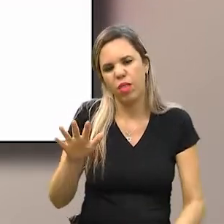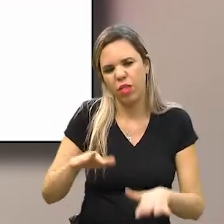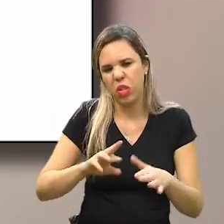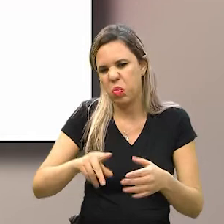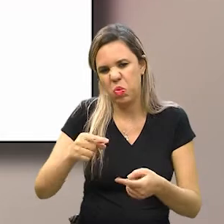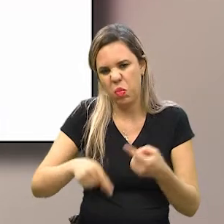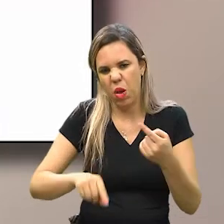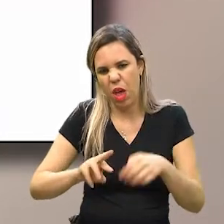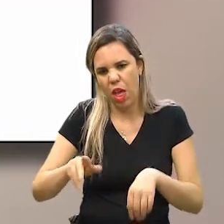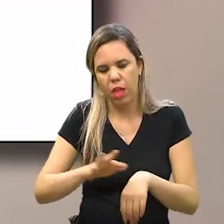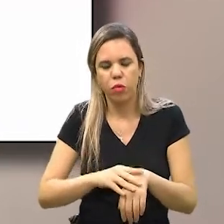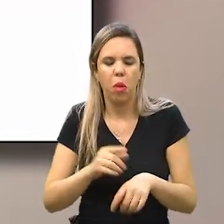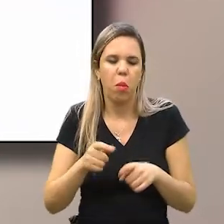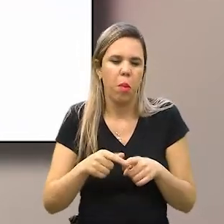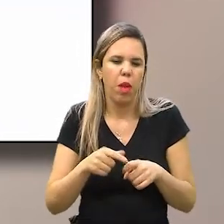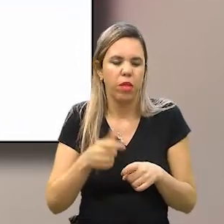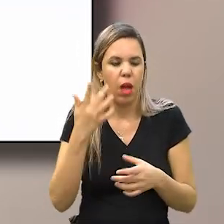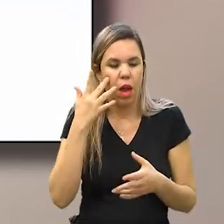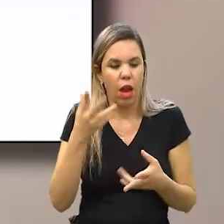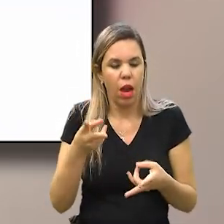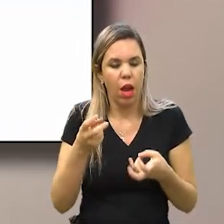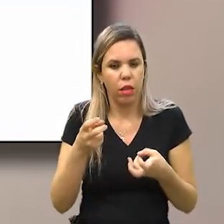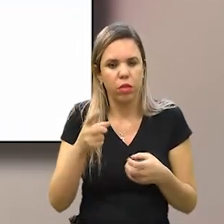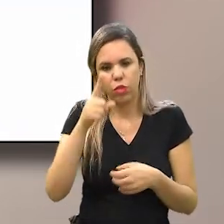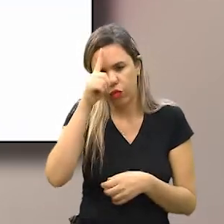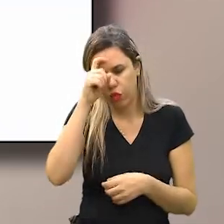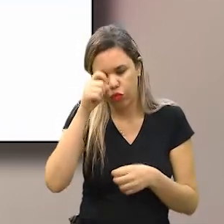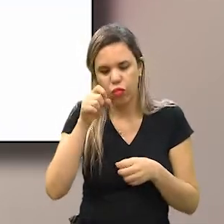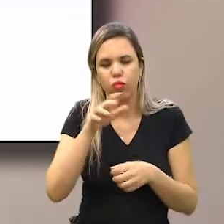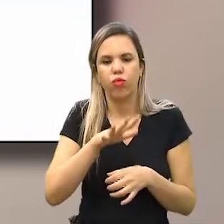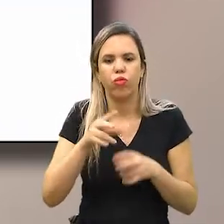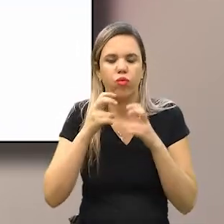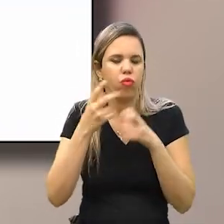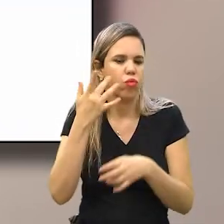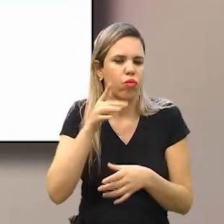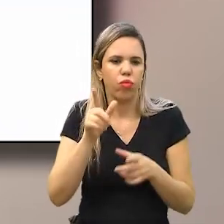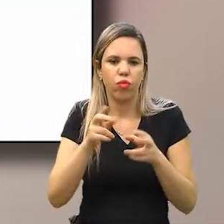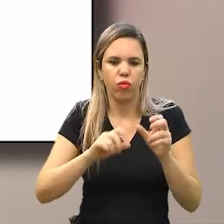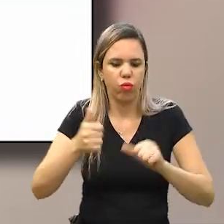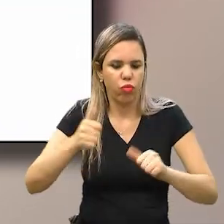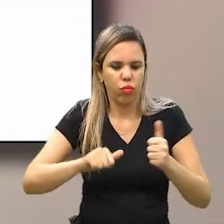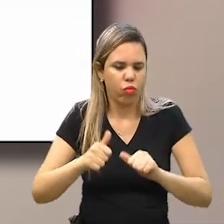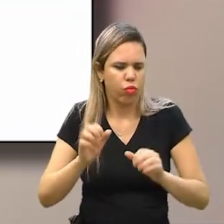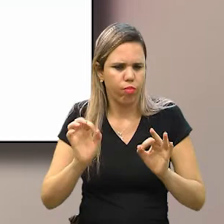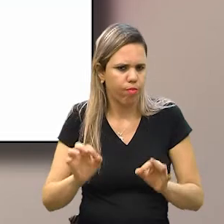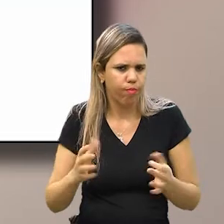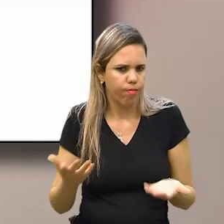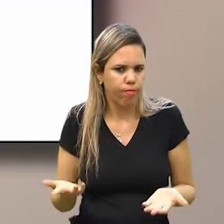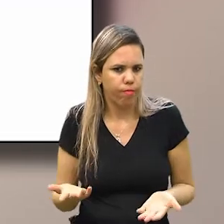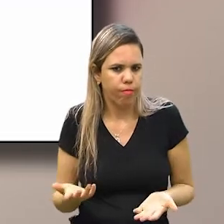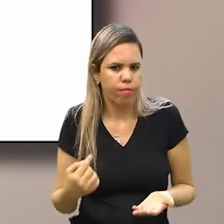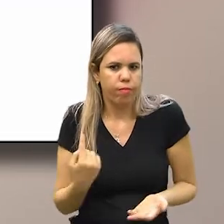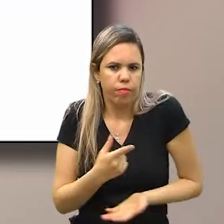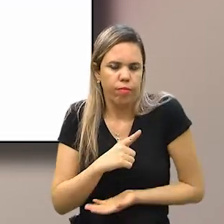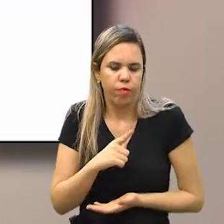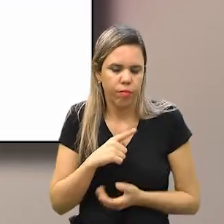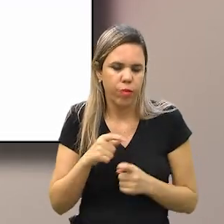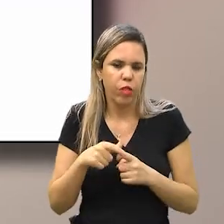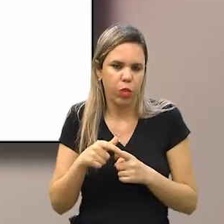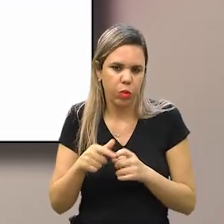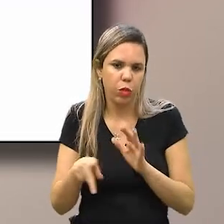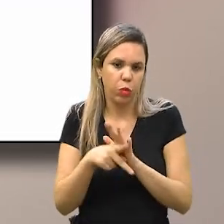tão característico, o médico generalista, o médico do pronto-socorro, não consegue fazer um diagnóstico de certeza. E aí,